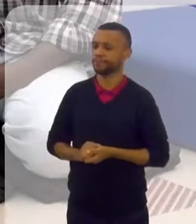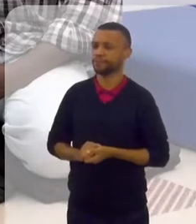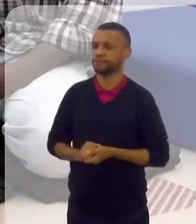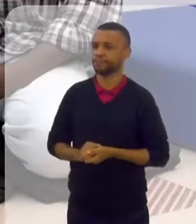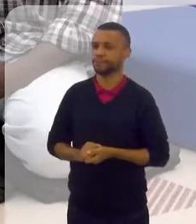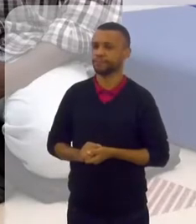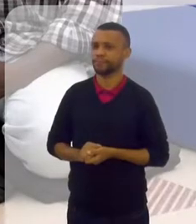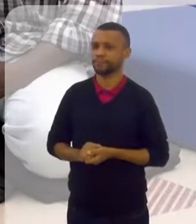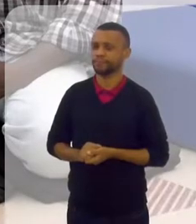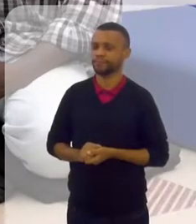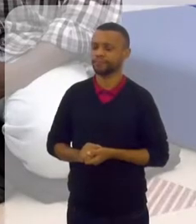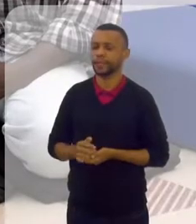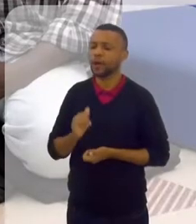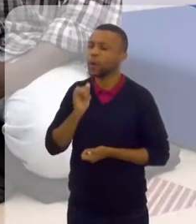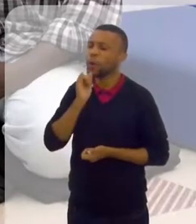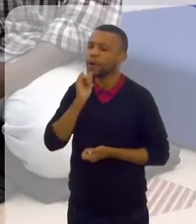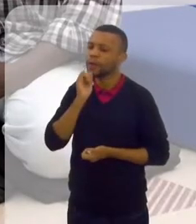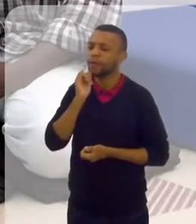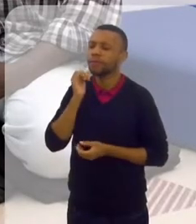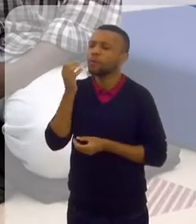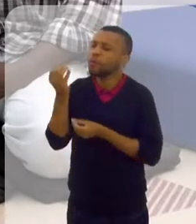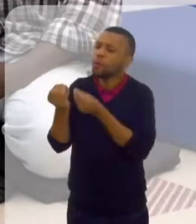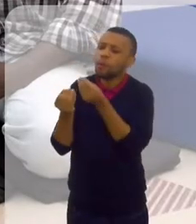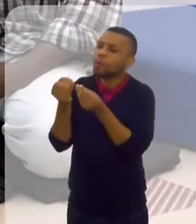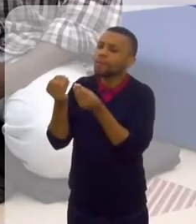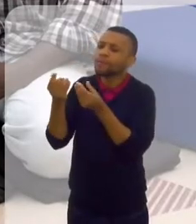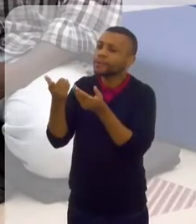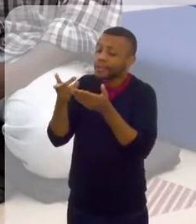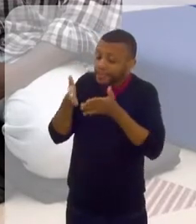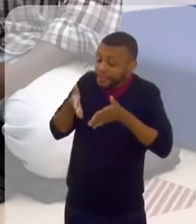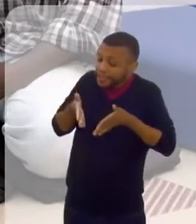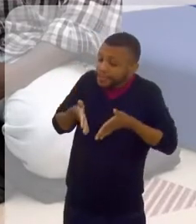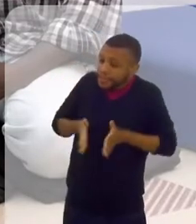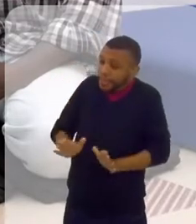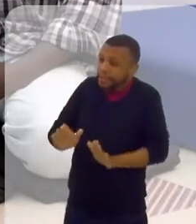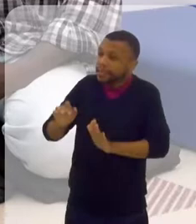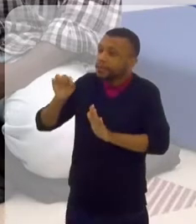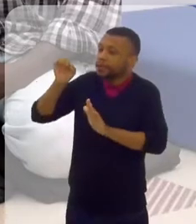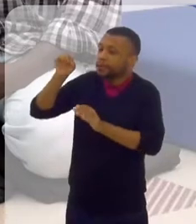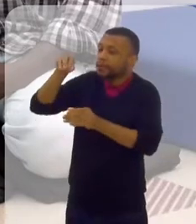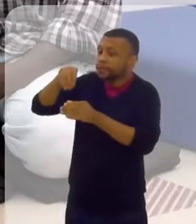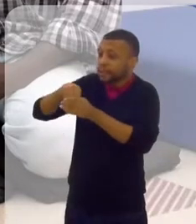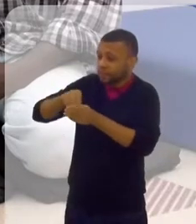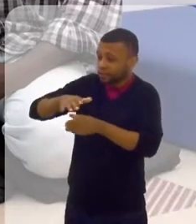Como é? Vamos começar pelo nasceu. Você nasceu.